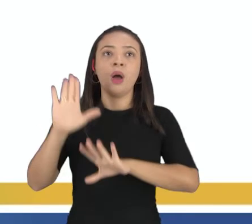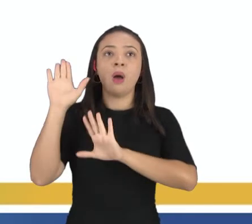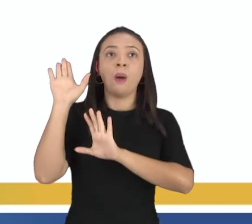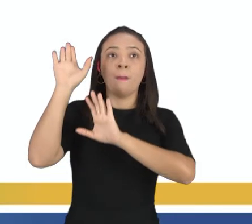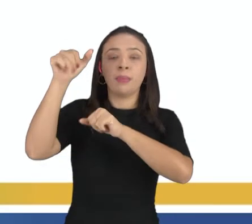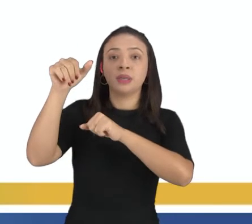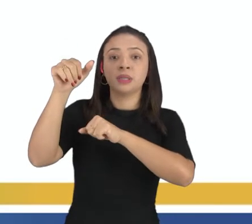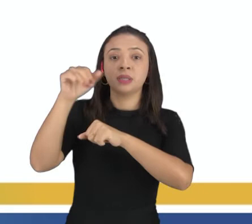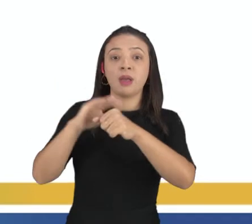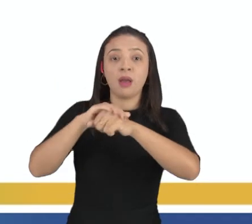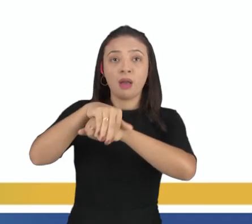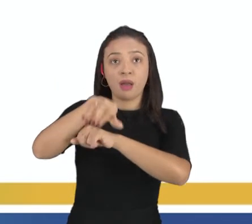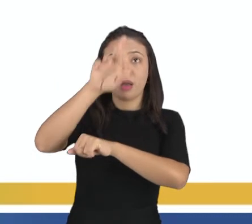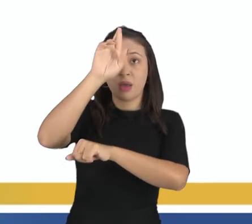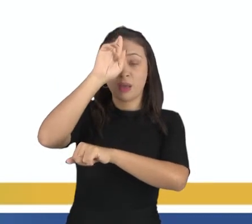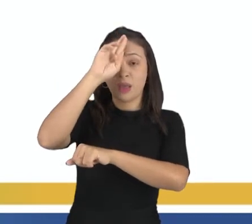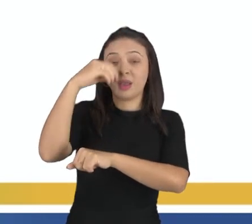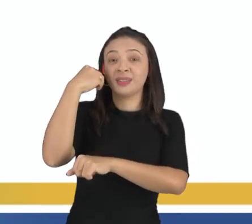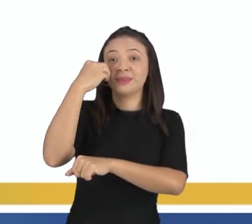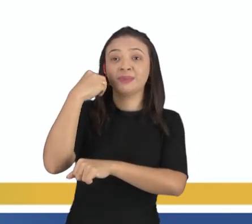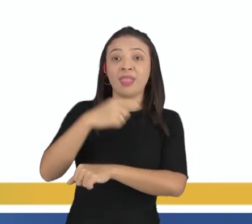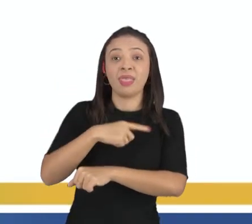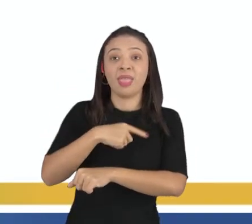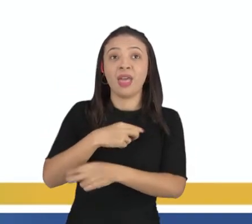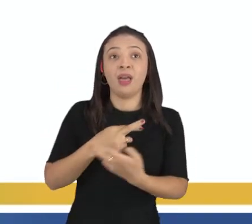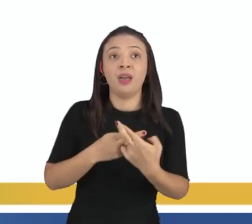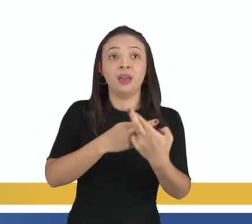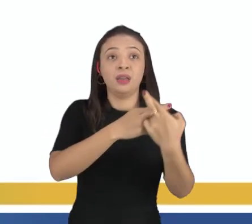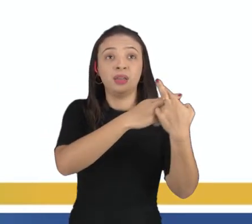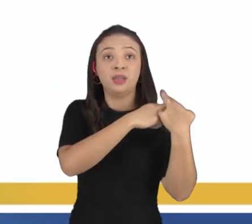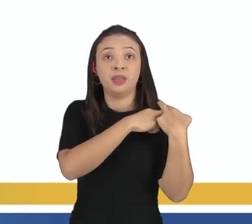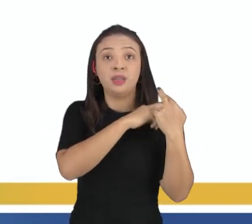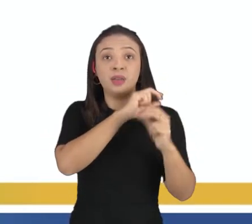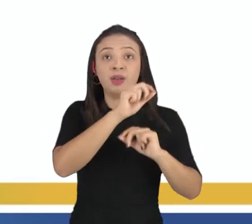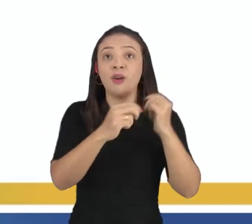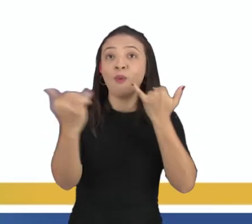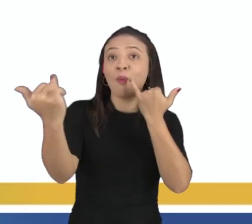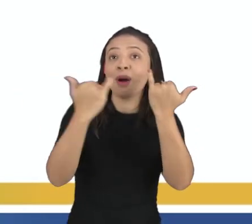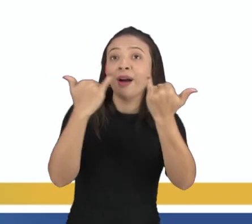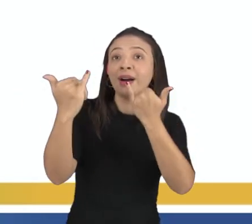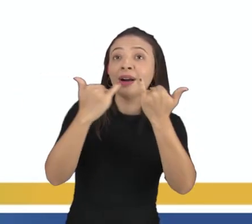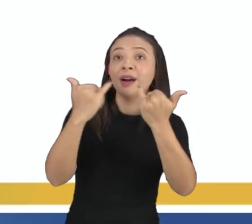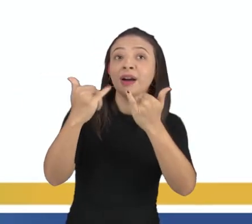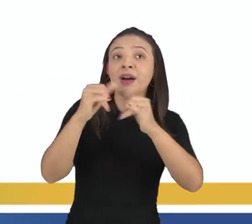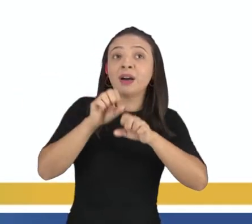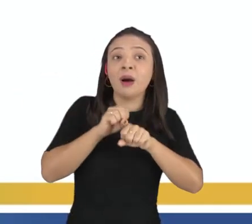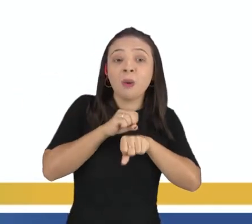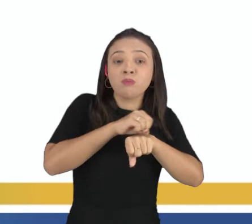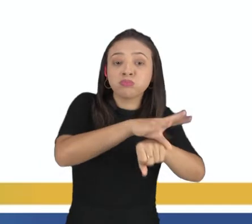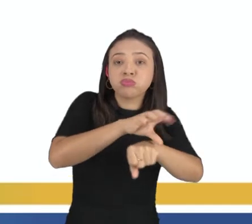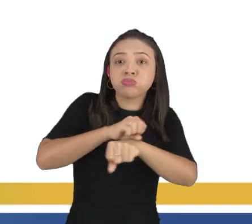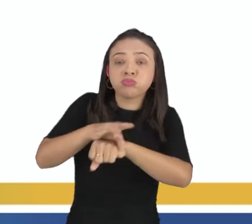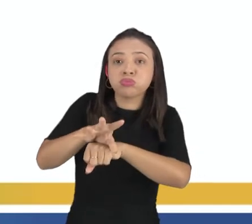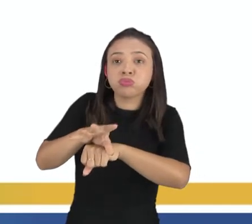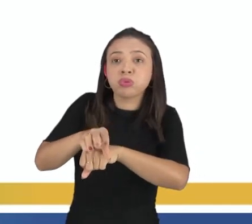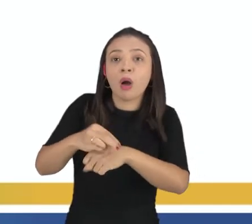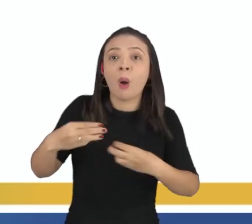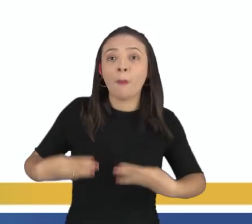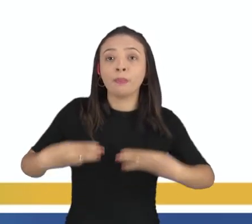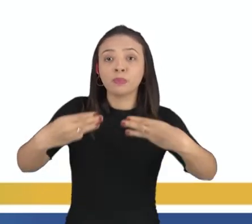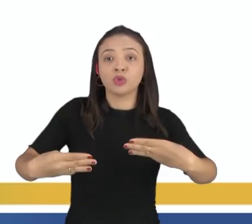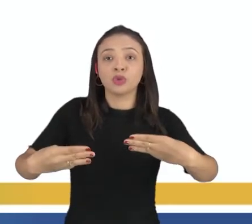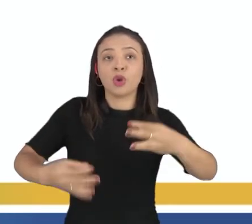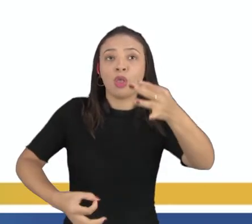a experiência é uma das responsáveis por inesperada informação transmitida pelo Ministério da